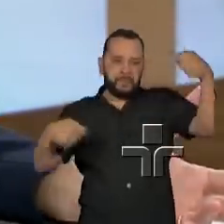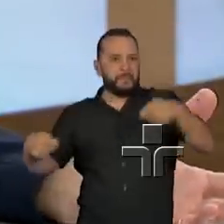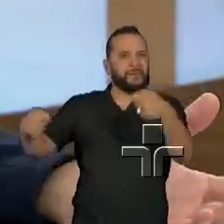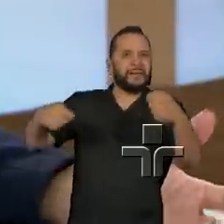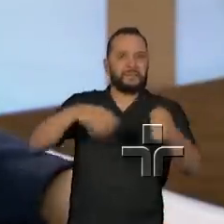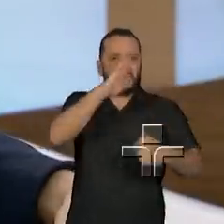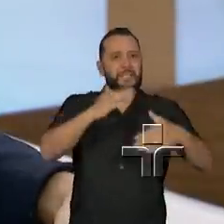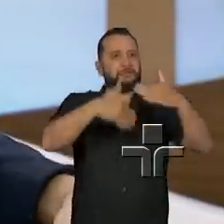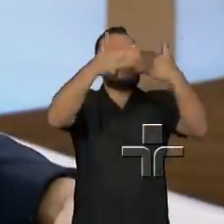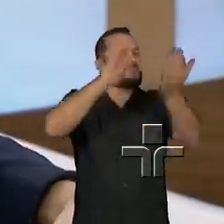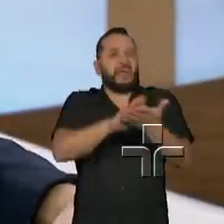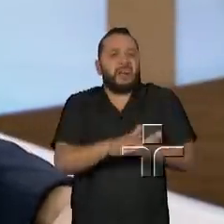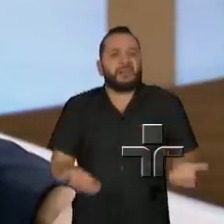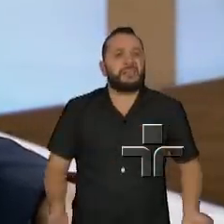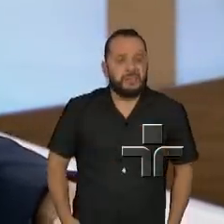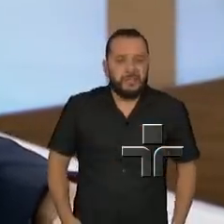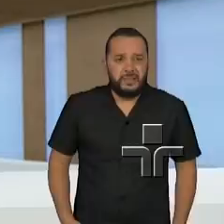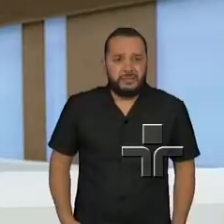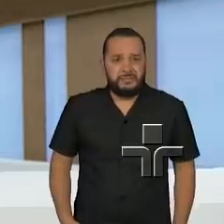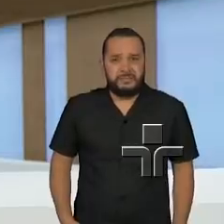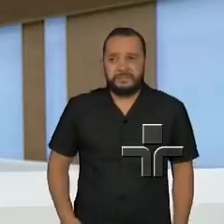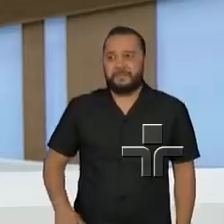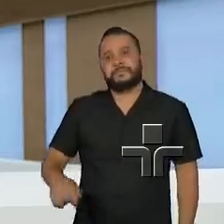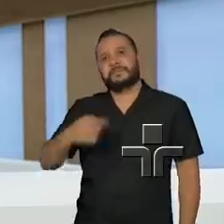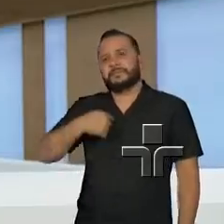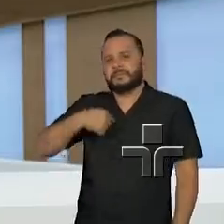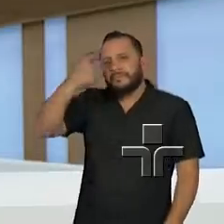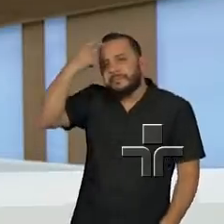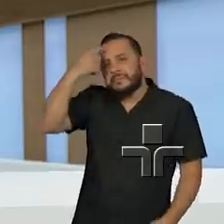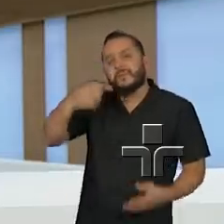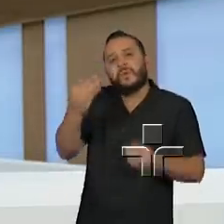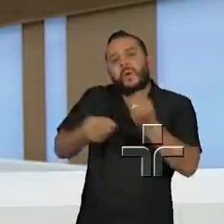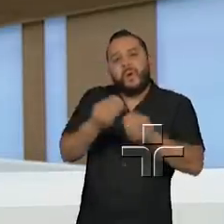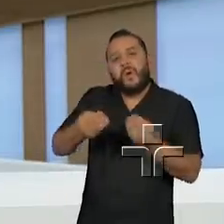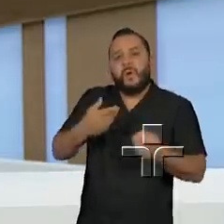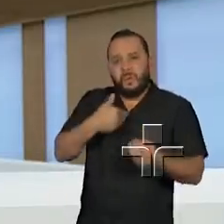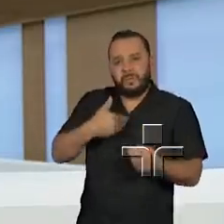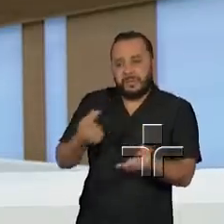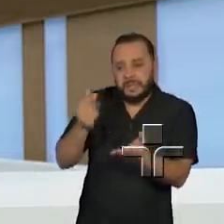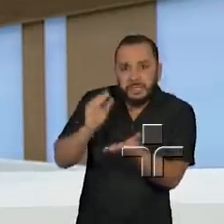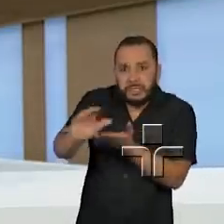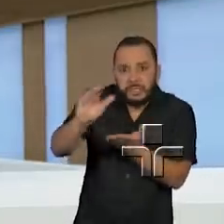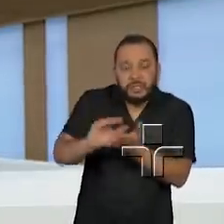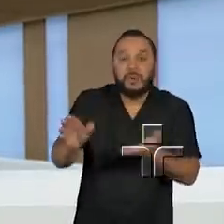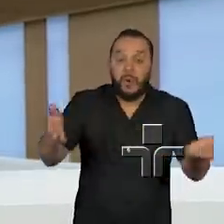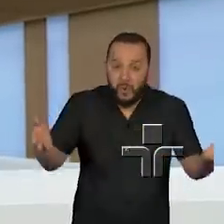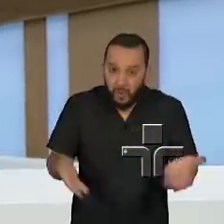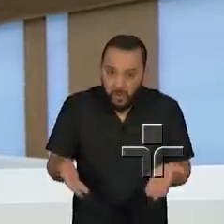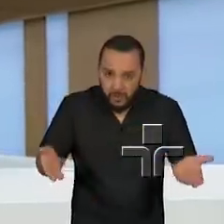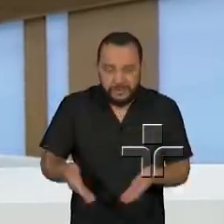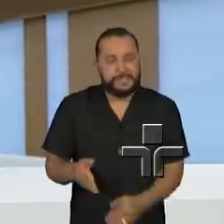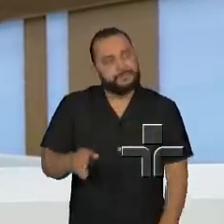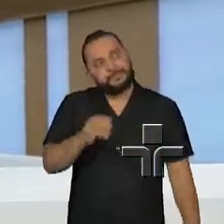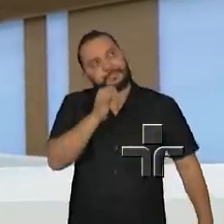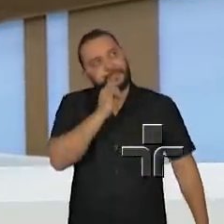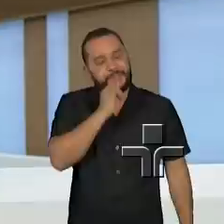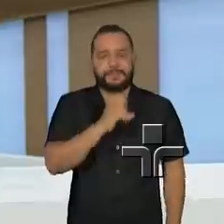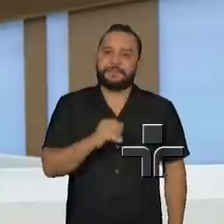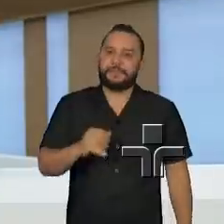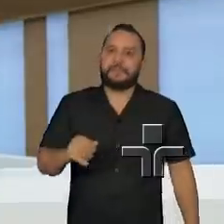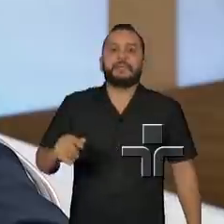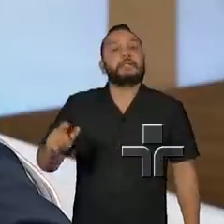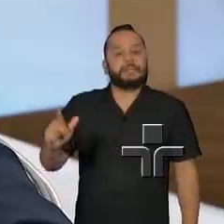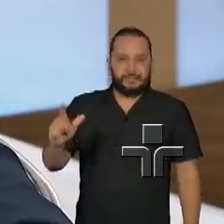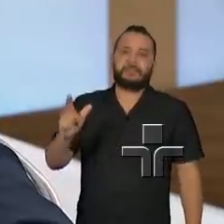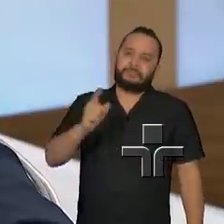nenhum. Agora, para pensar como está o sistema de incentivos hoje para o investimento. Tudo bem, a gente tem uma visão